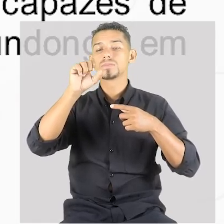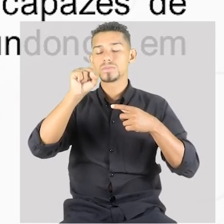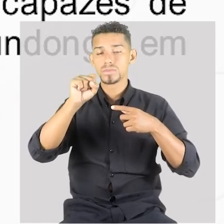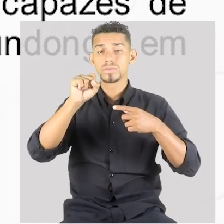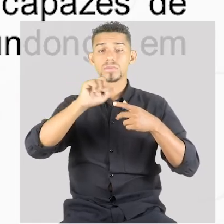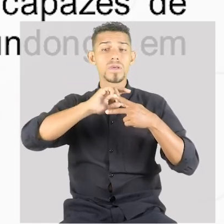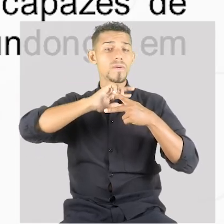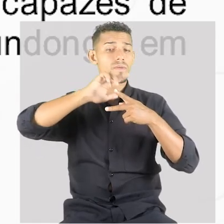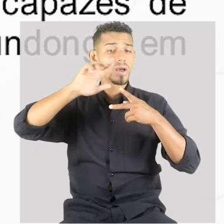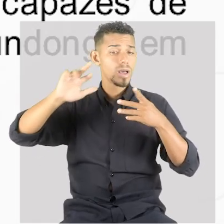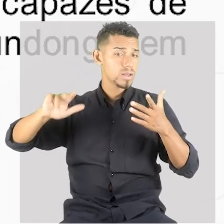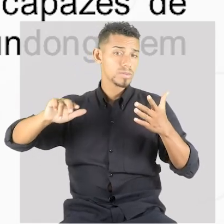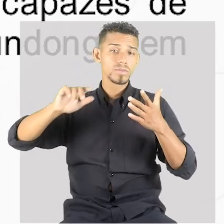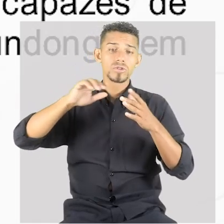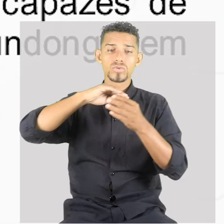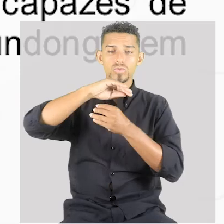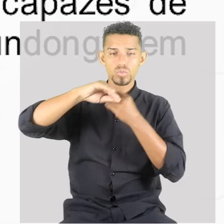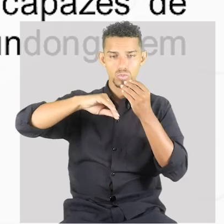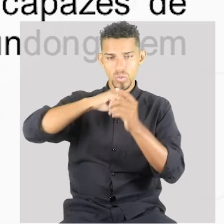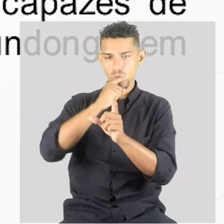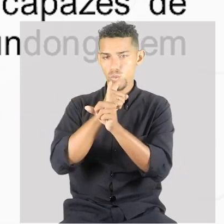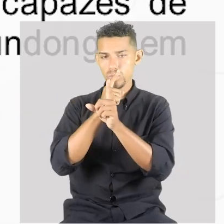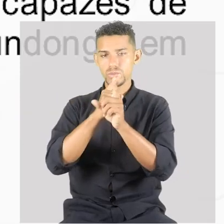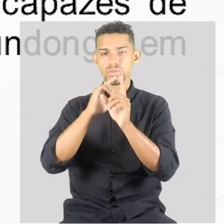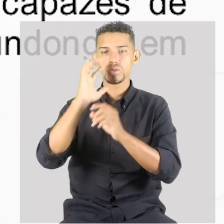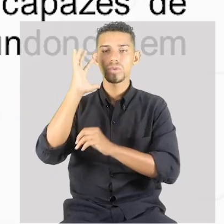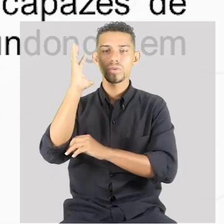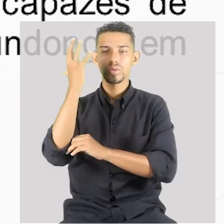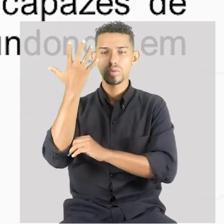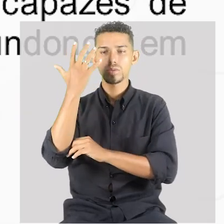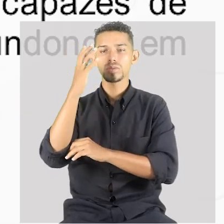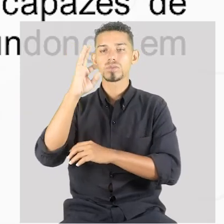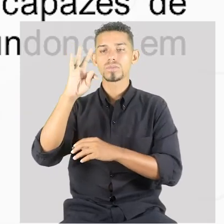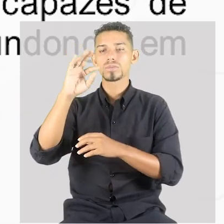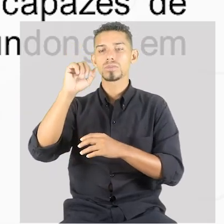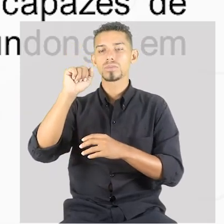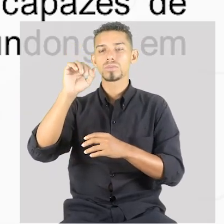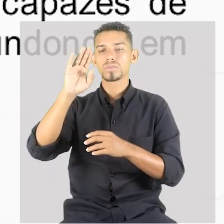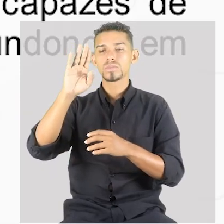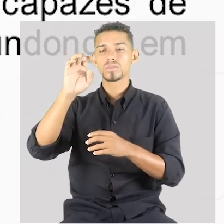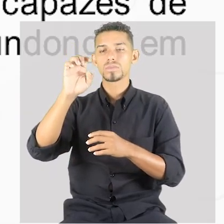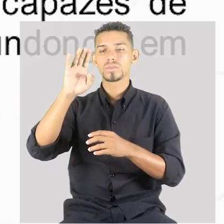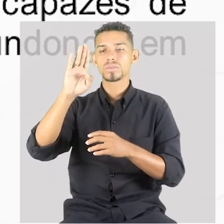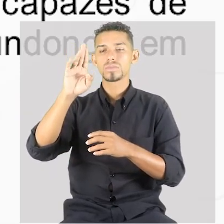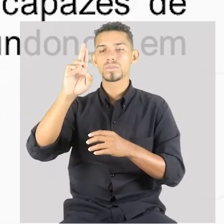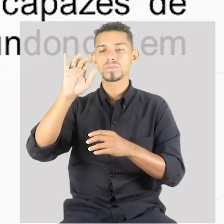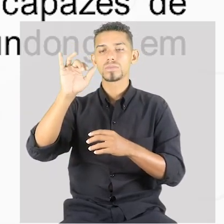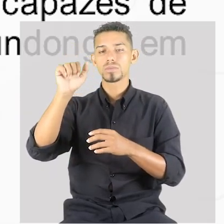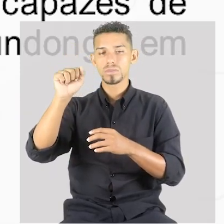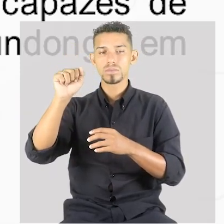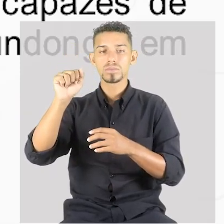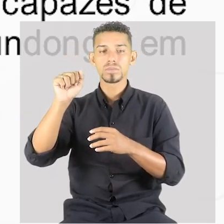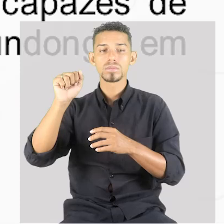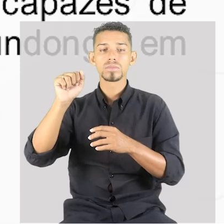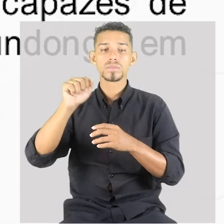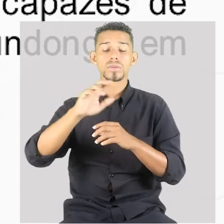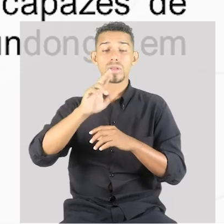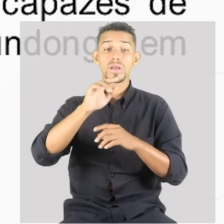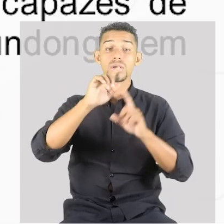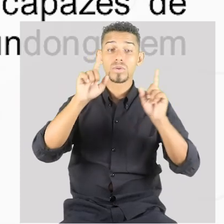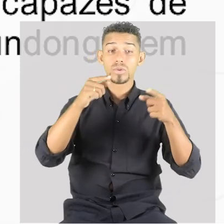de substâncias encontradas em árvores do gênero Tabebuia, que são os ipês, né? E o melhor entendimento